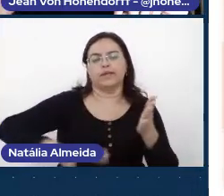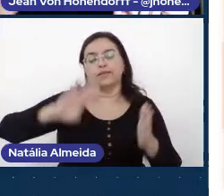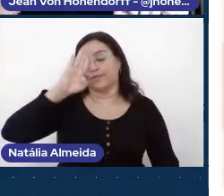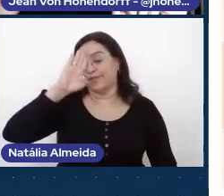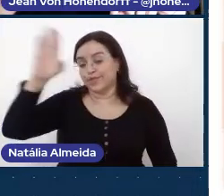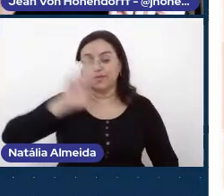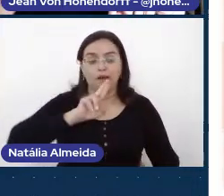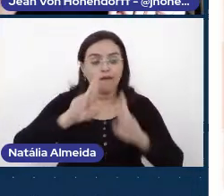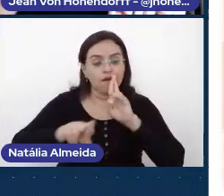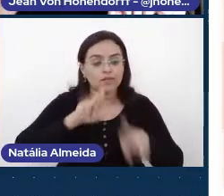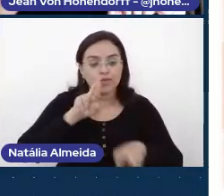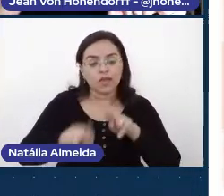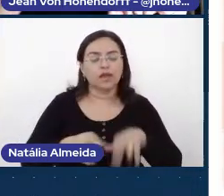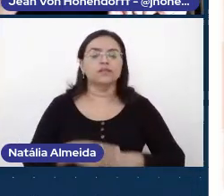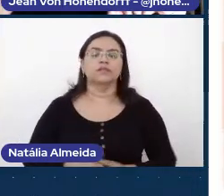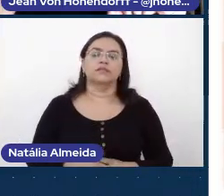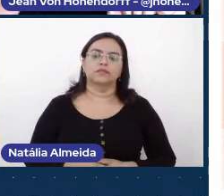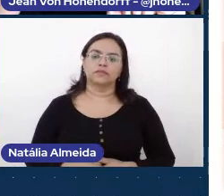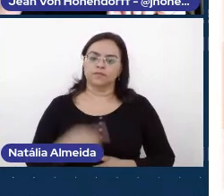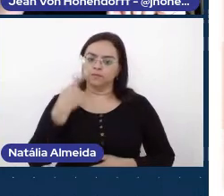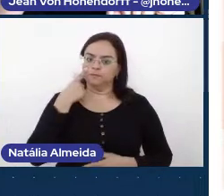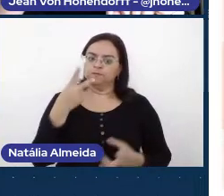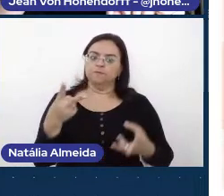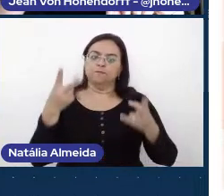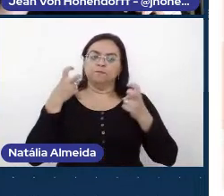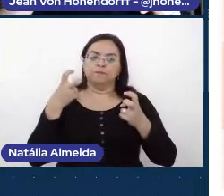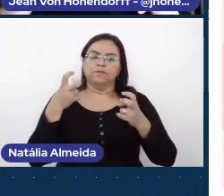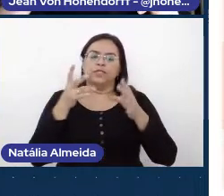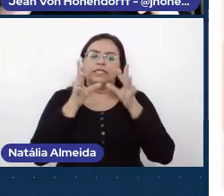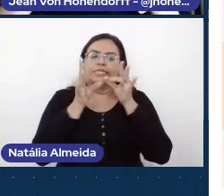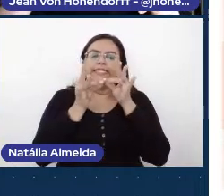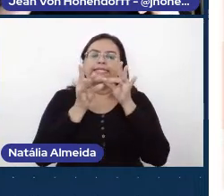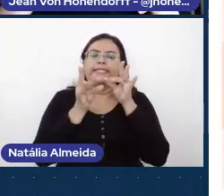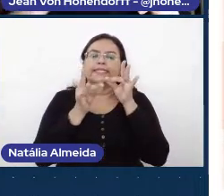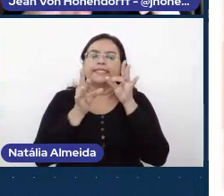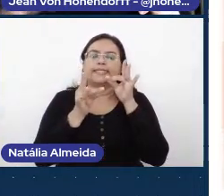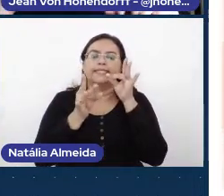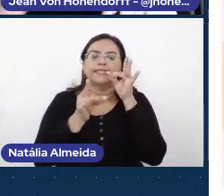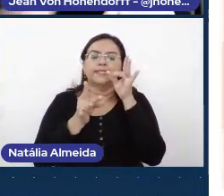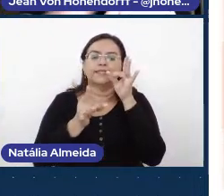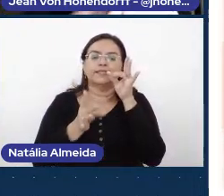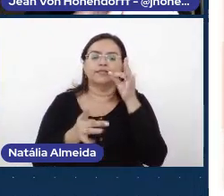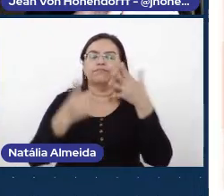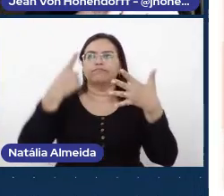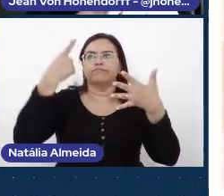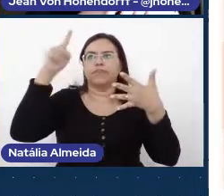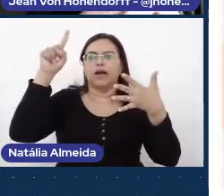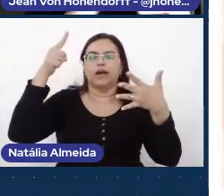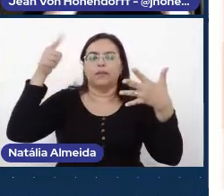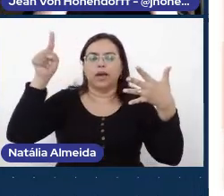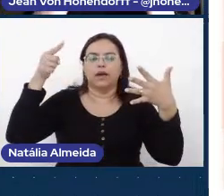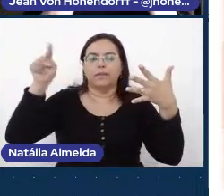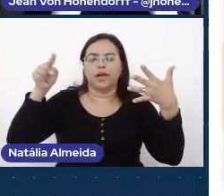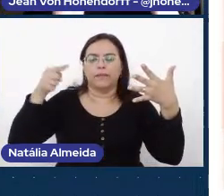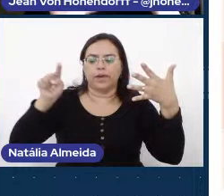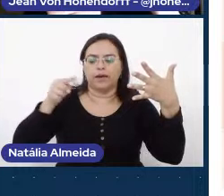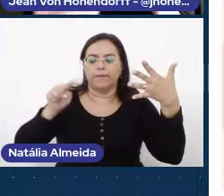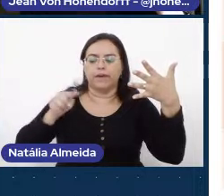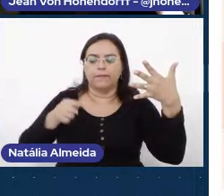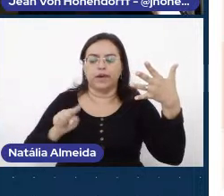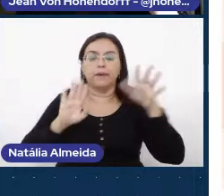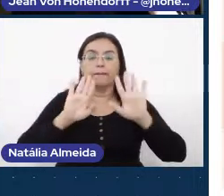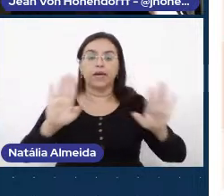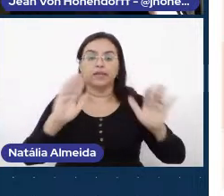Então, vejam que o nosso checklist, ele acaba sendo bem detalhado e ele vai refletir tudo o que eu falei antes, só que para